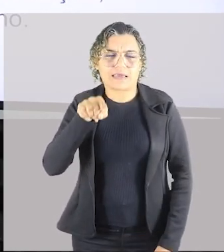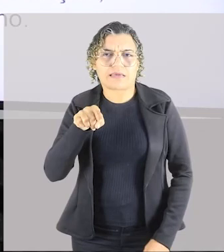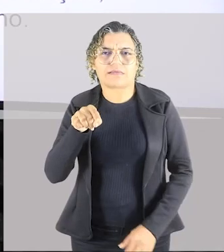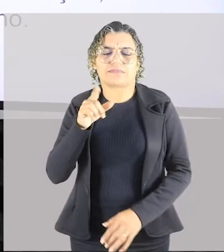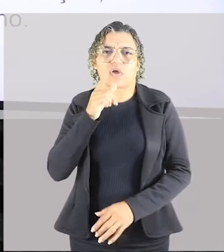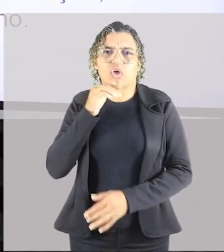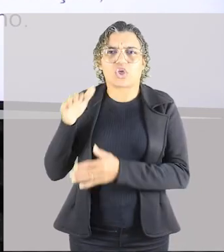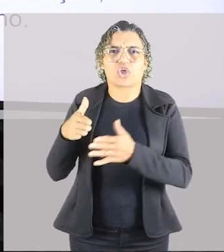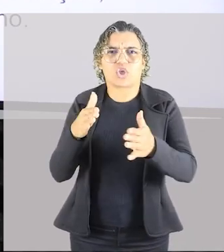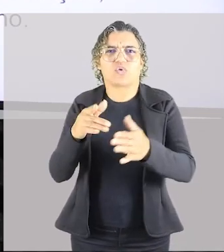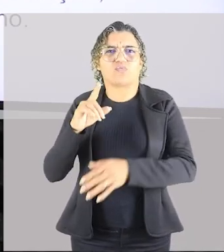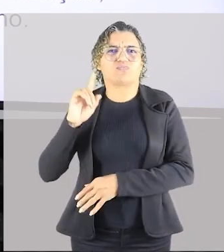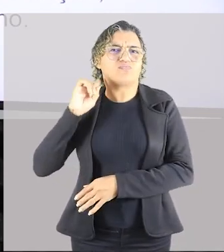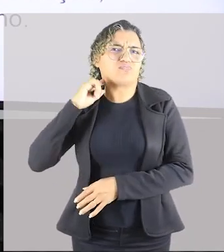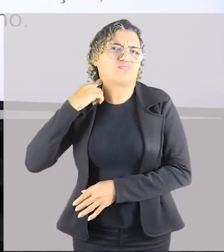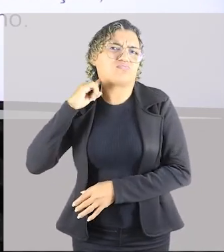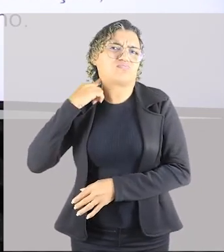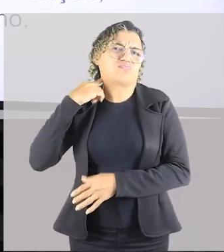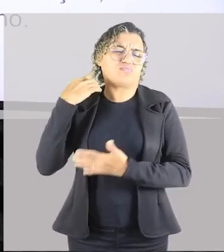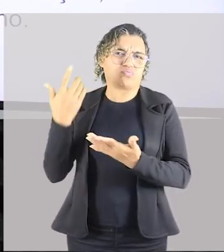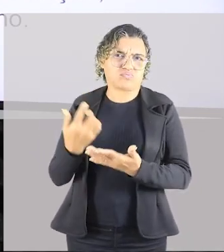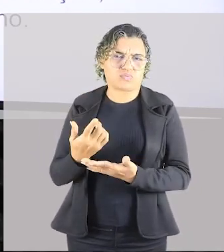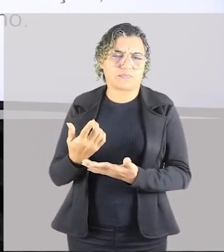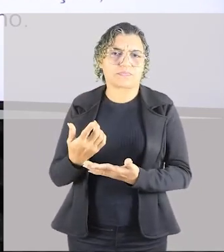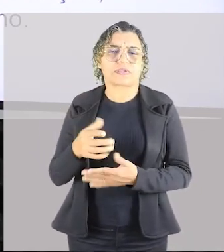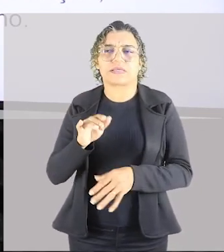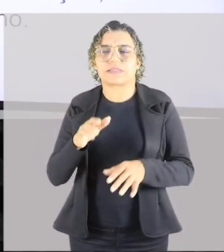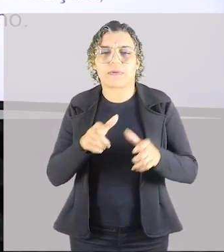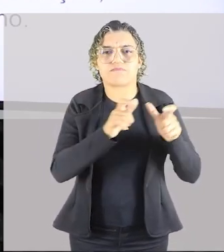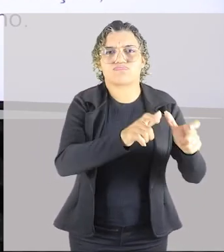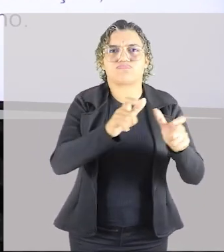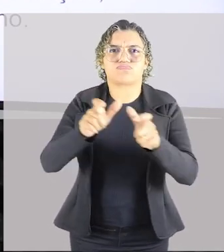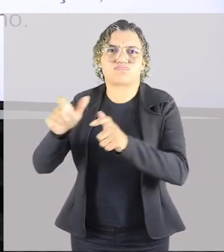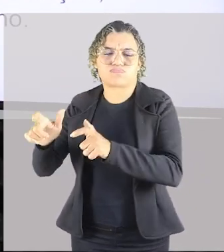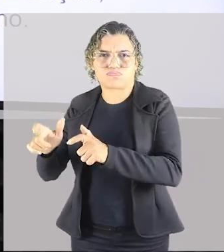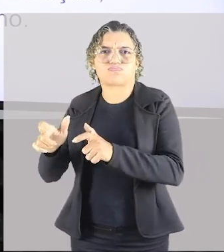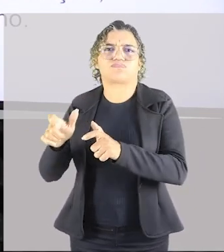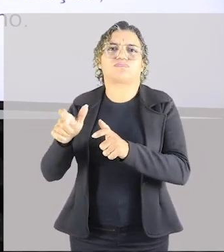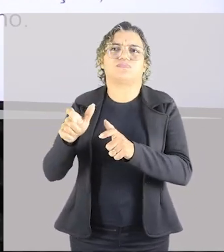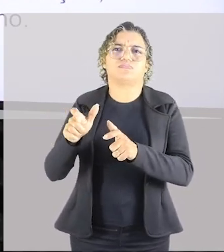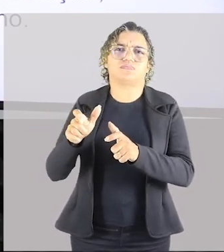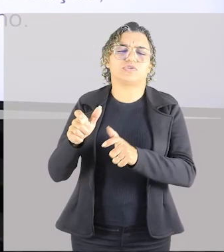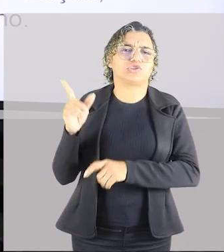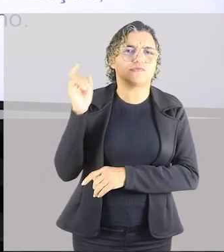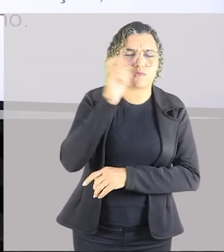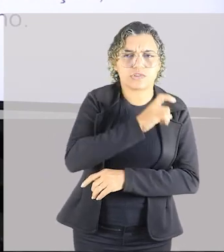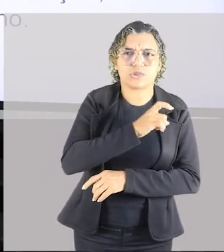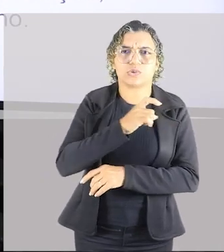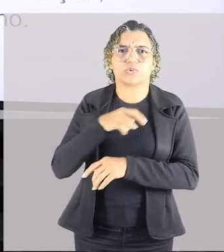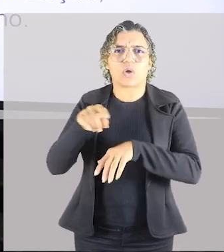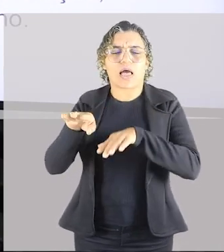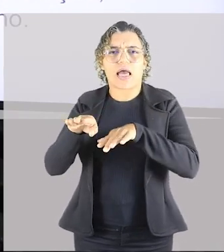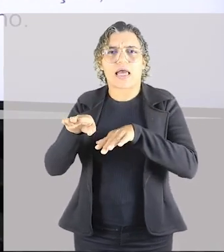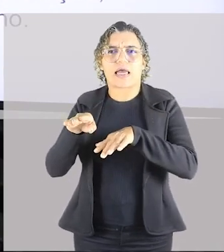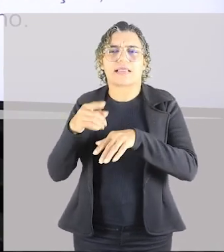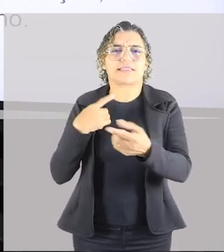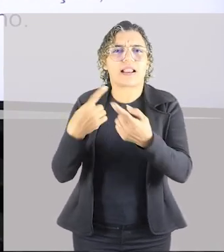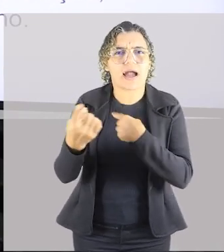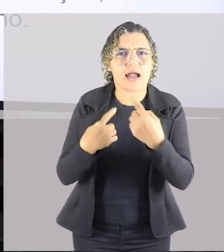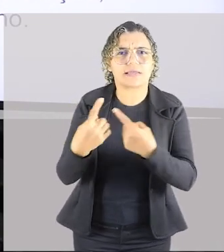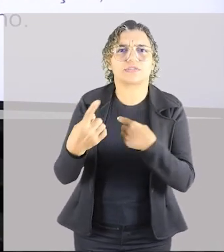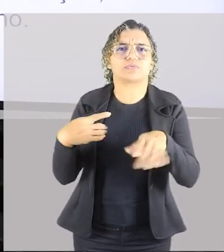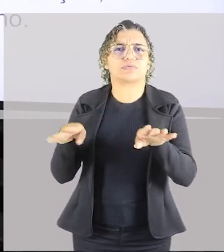de favelização, por exemplo, né, ocupação do espaço irregular, questões de trânsito, mobilidade urbana, um dos grandes problemas